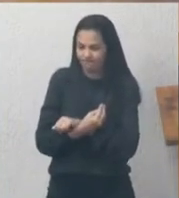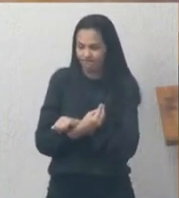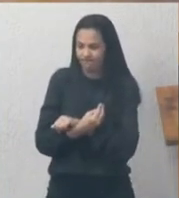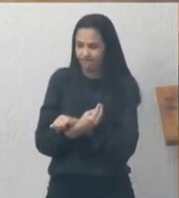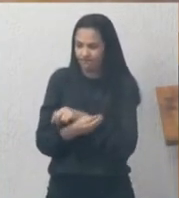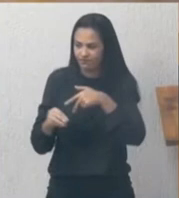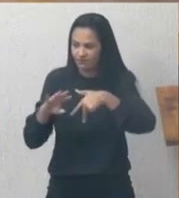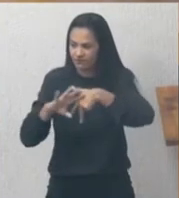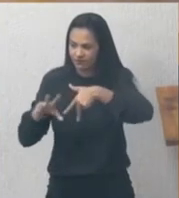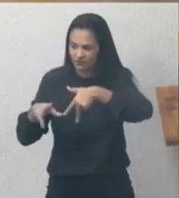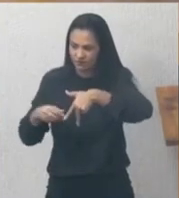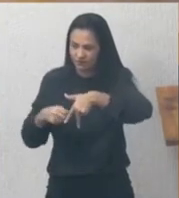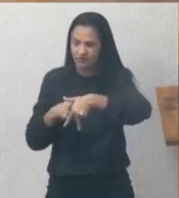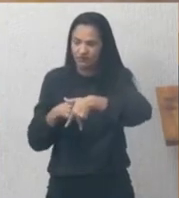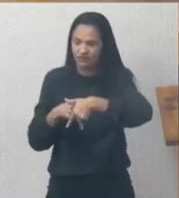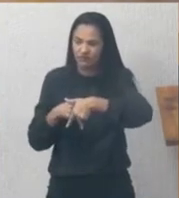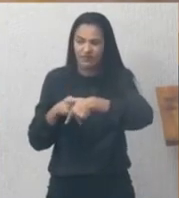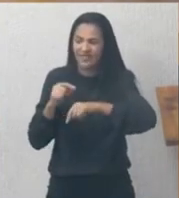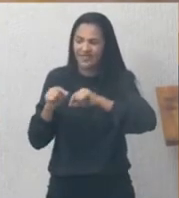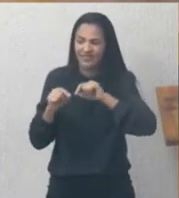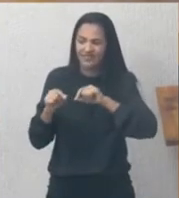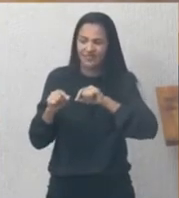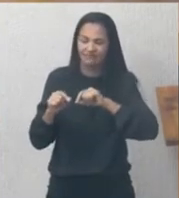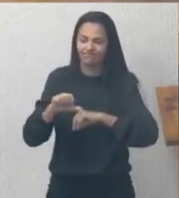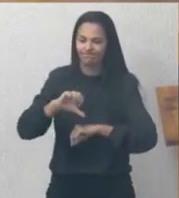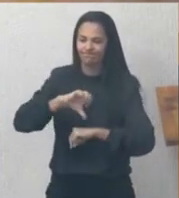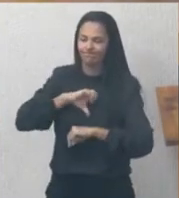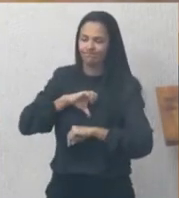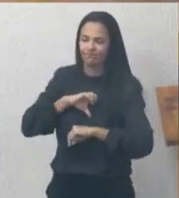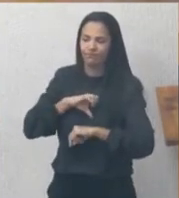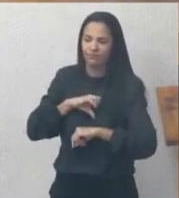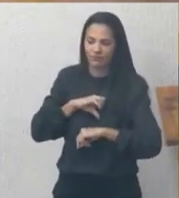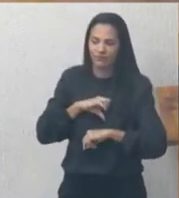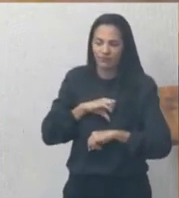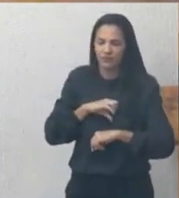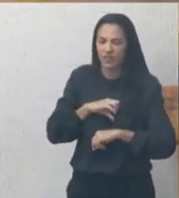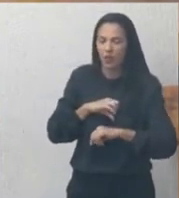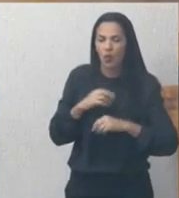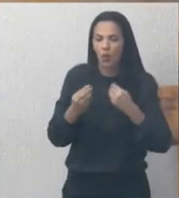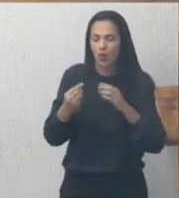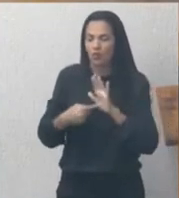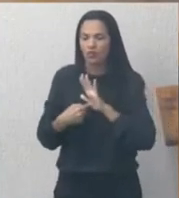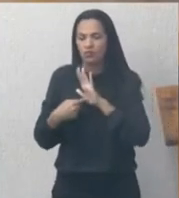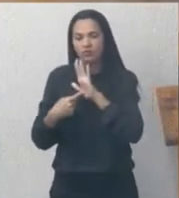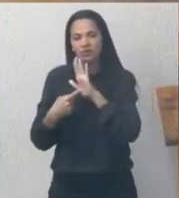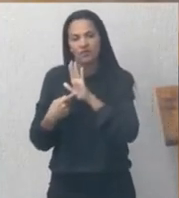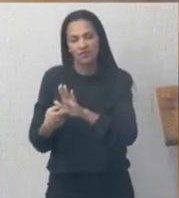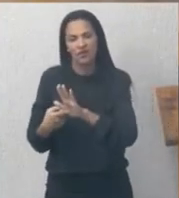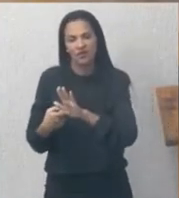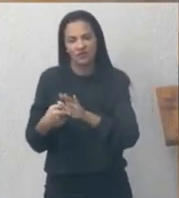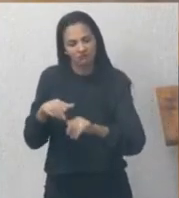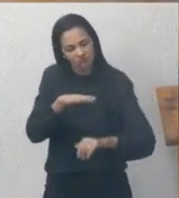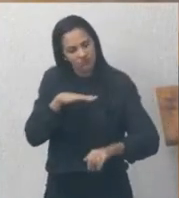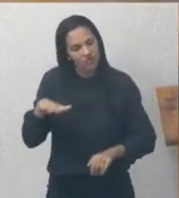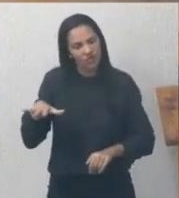Eh e tentar conduzir Elo porque aí é uma forma de eu poder mostrar o meu profissionalismo graças a Deus na minha região Eu tenho um bom